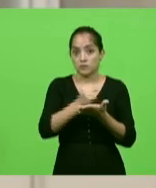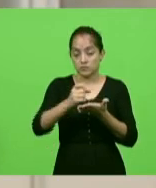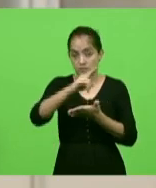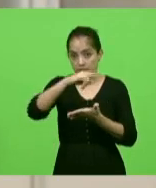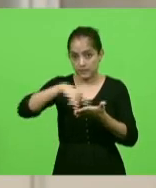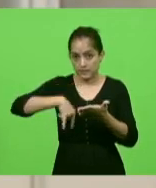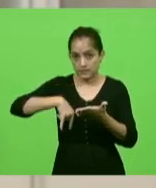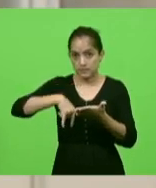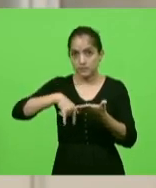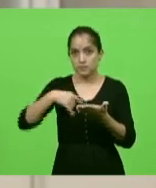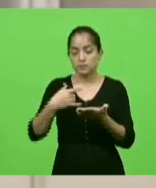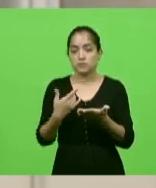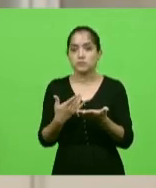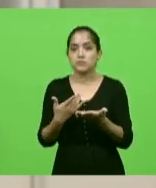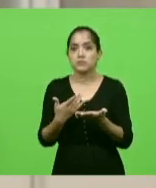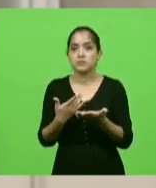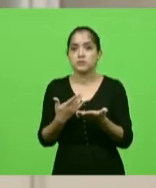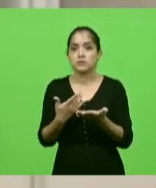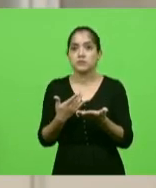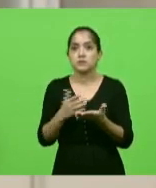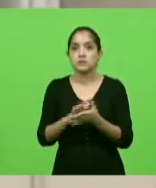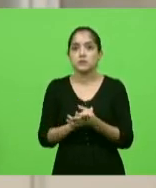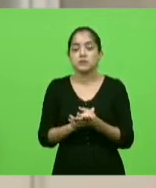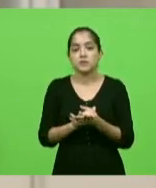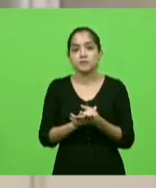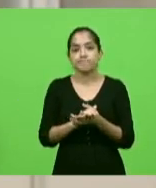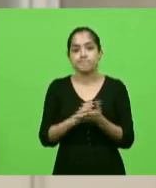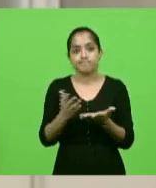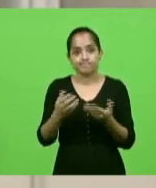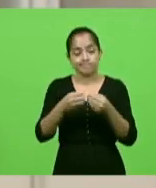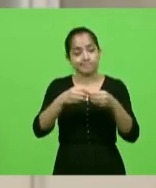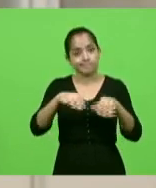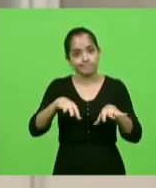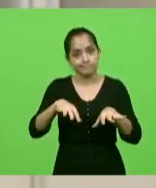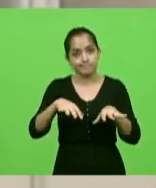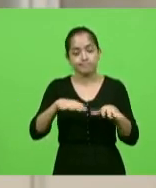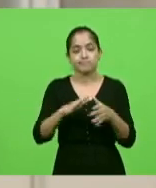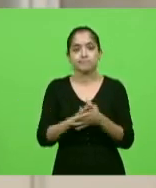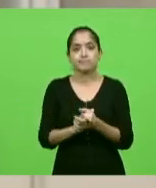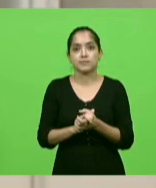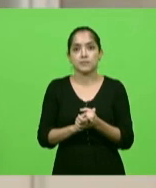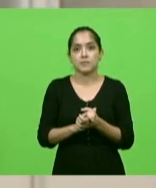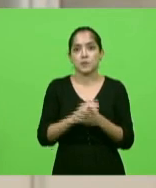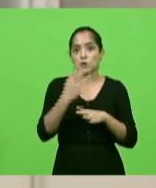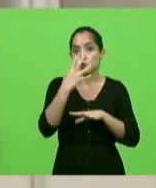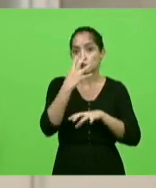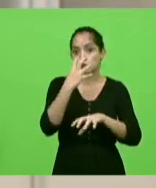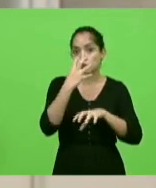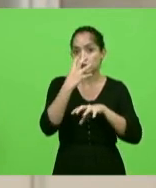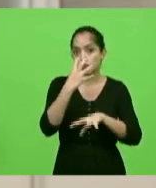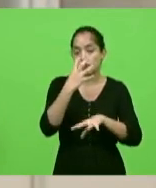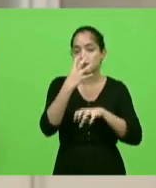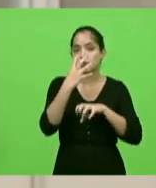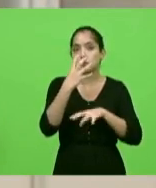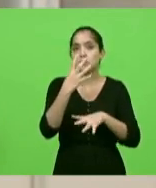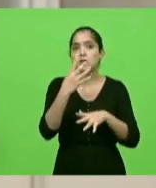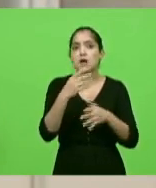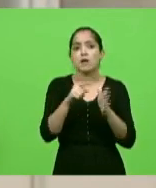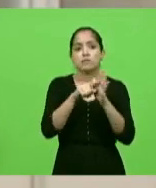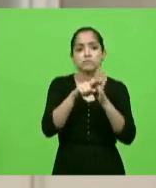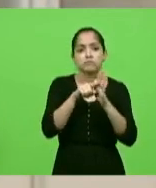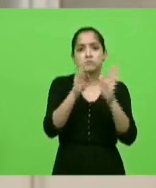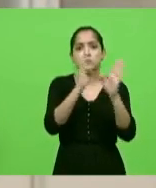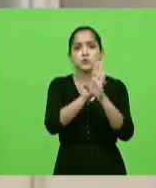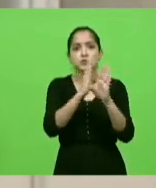contratação o erro idosa por sinal nos respiradores a fim de apurar